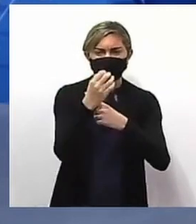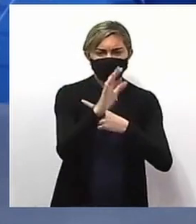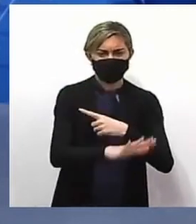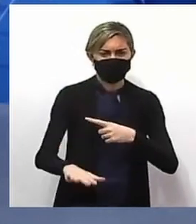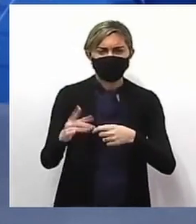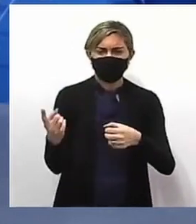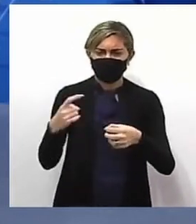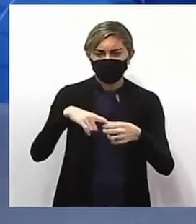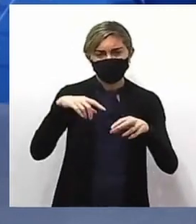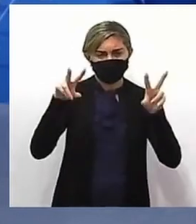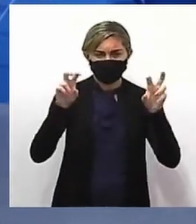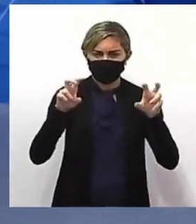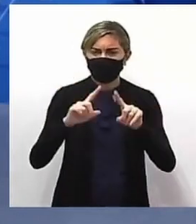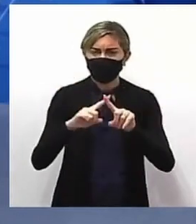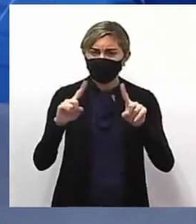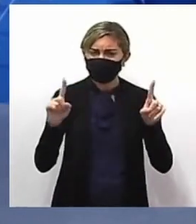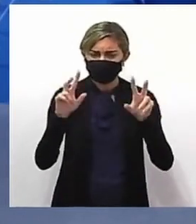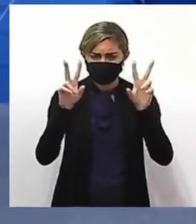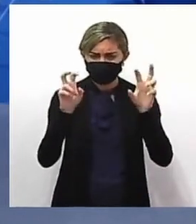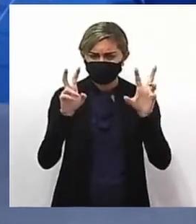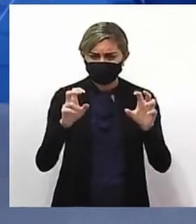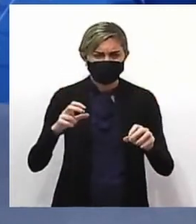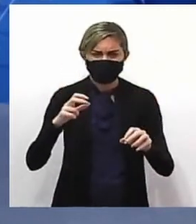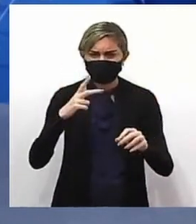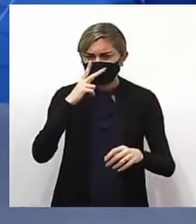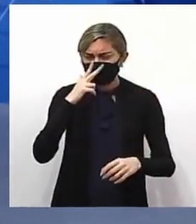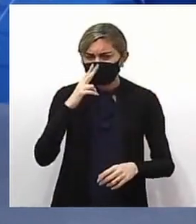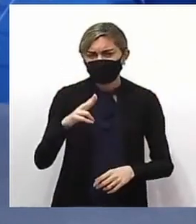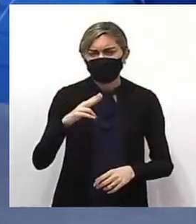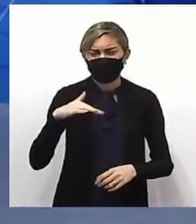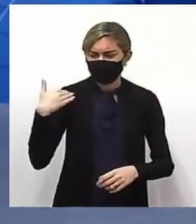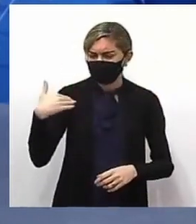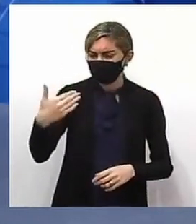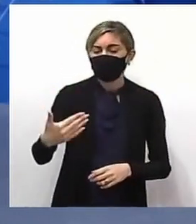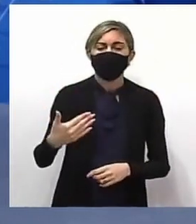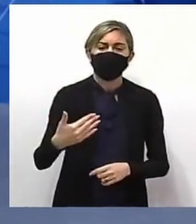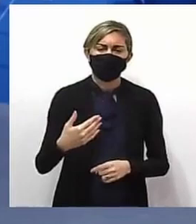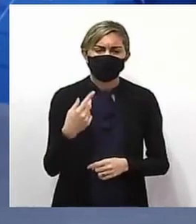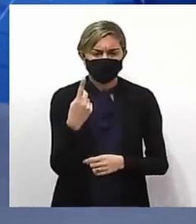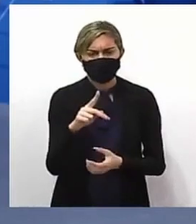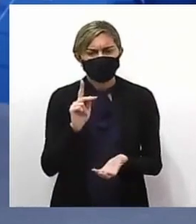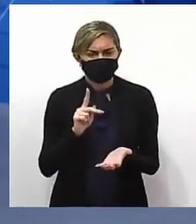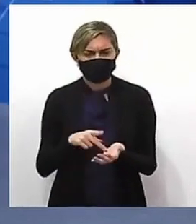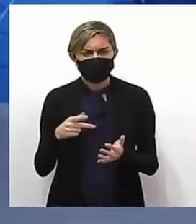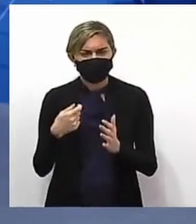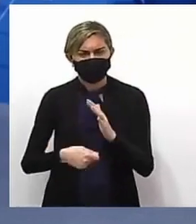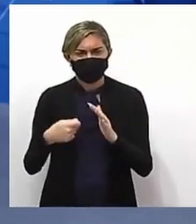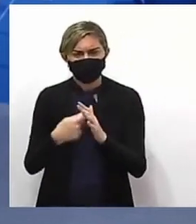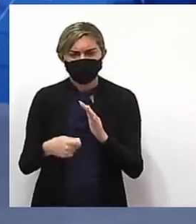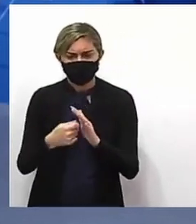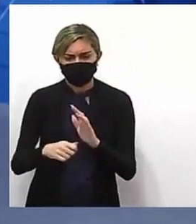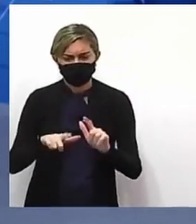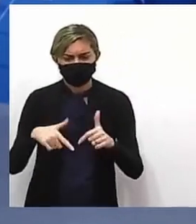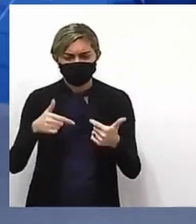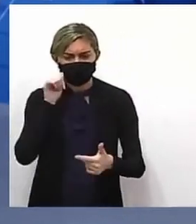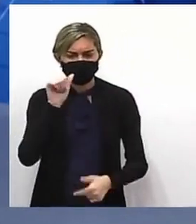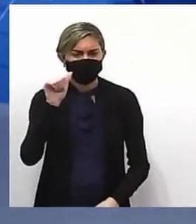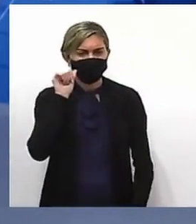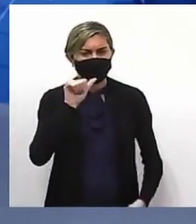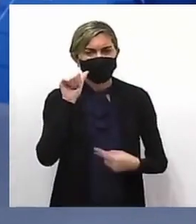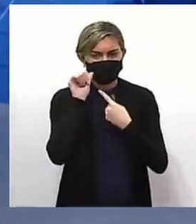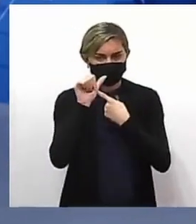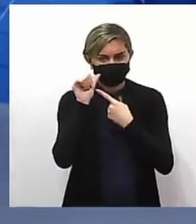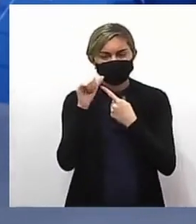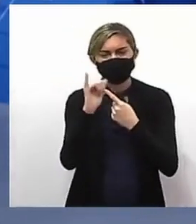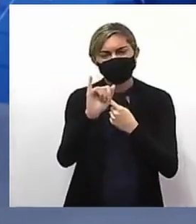voltando para esse tema, mas um tema que é muito recorrente na tua história é realmente a luta de mulheres, a presença de mulheres